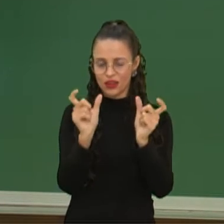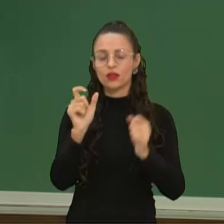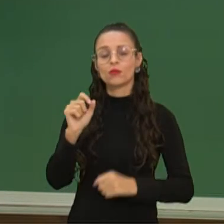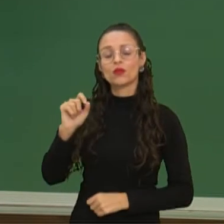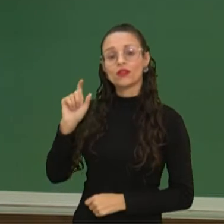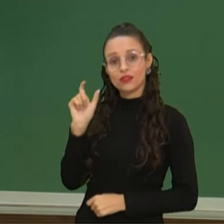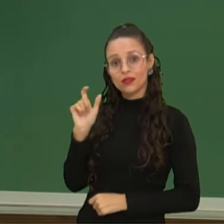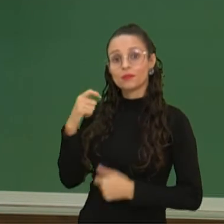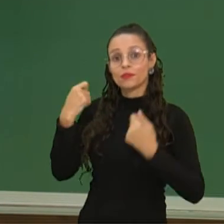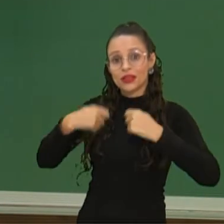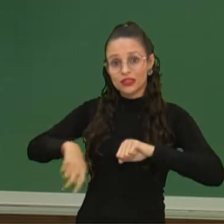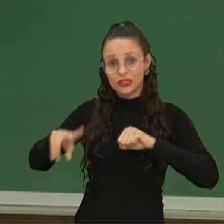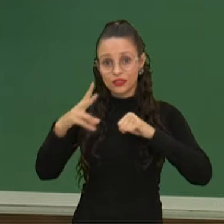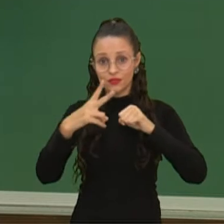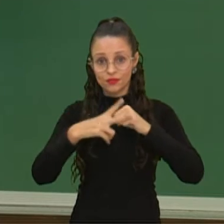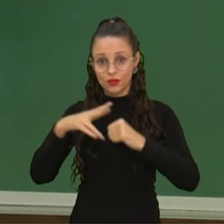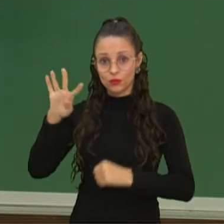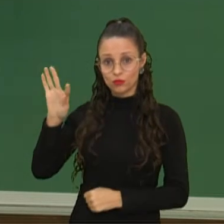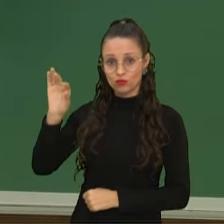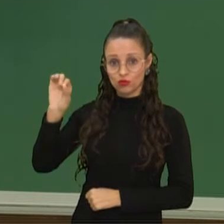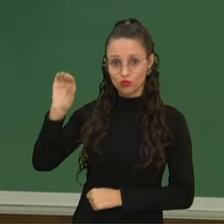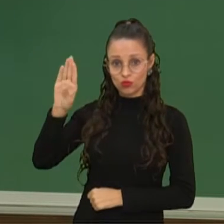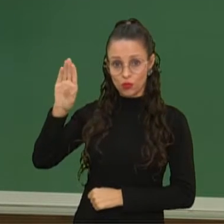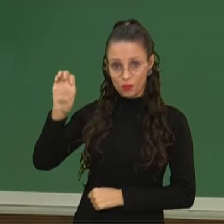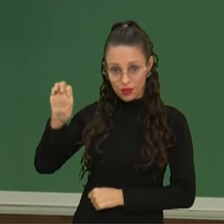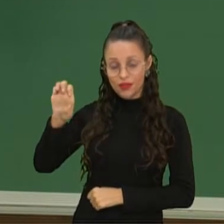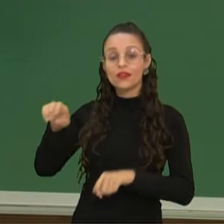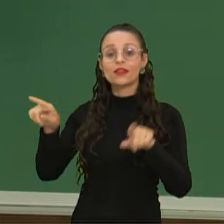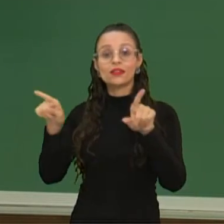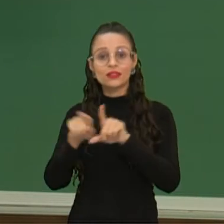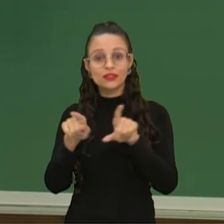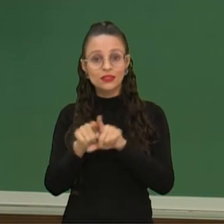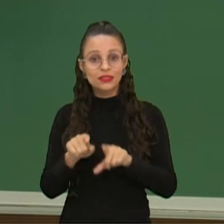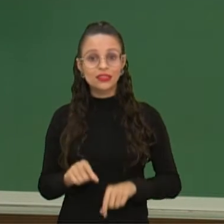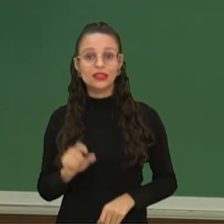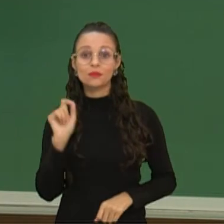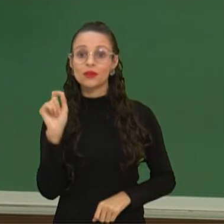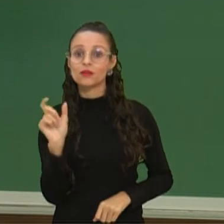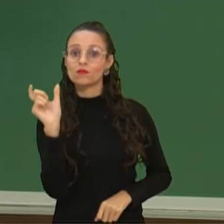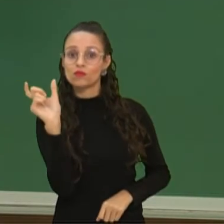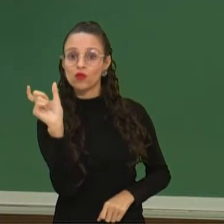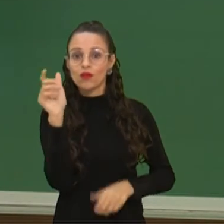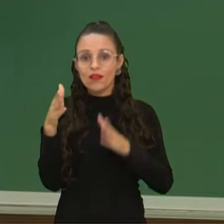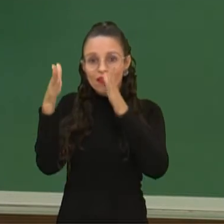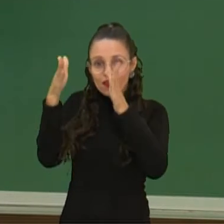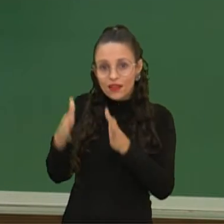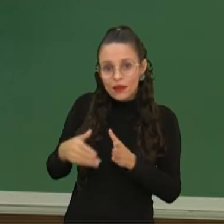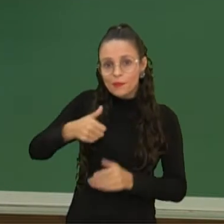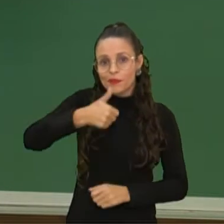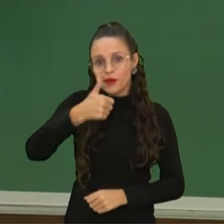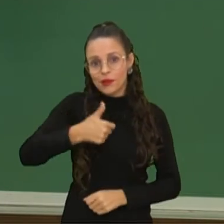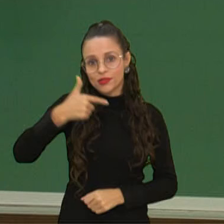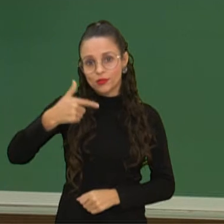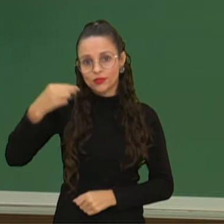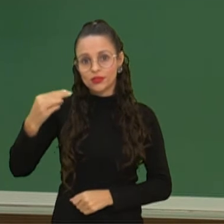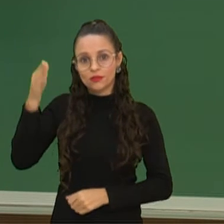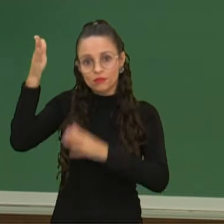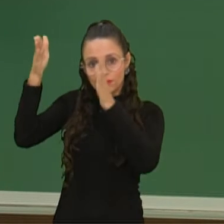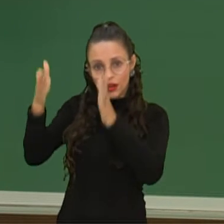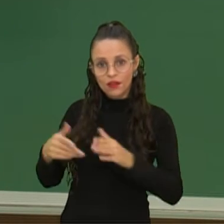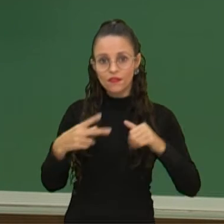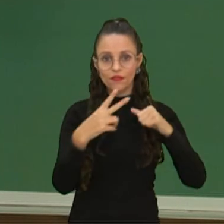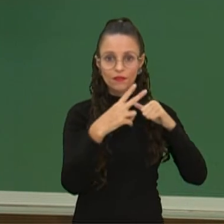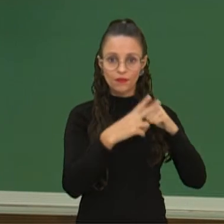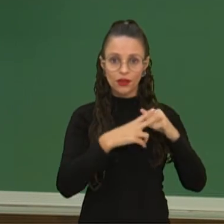verbo principal da frase na terceira coluna, no particípio passado. O verbo to be, ele precisa sempre seguir